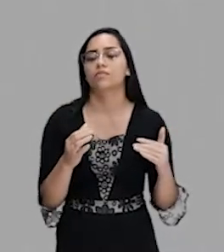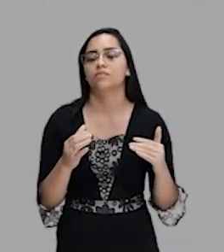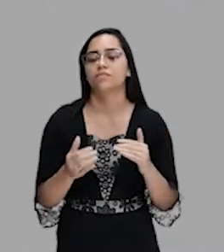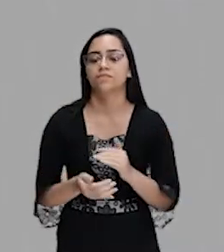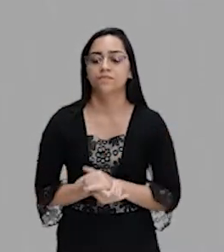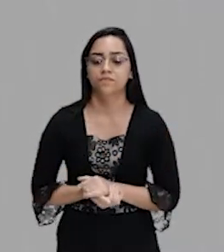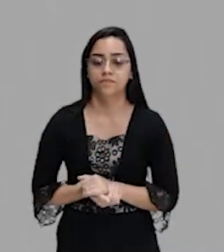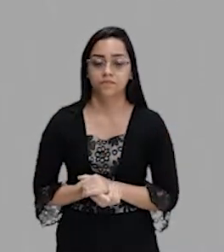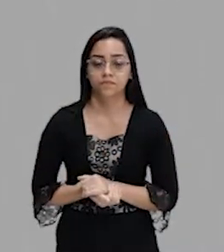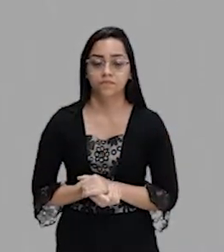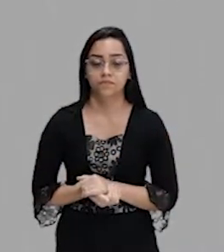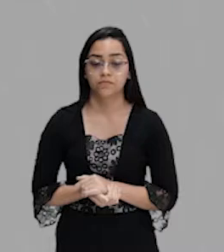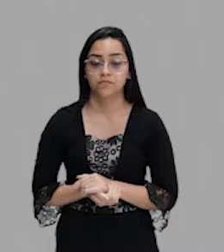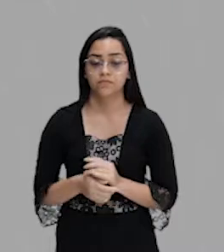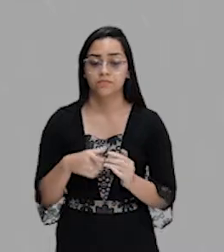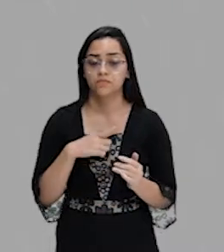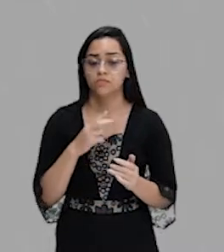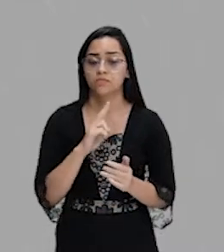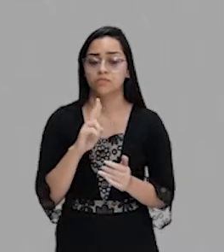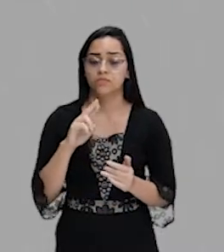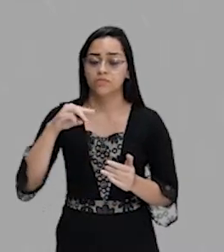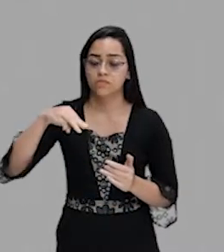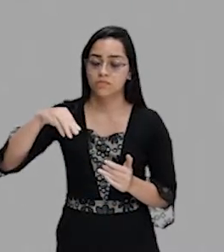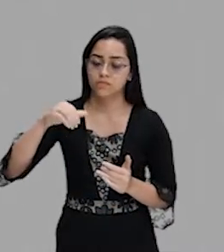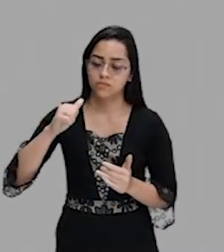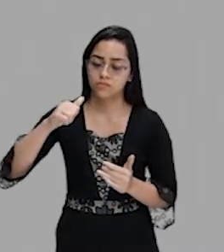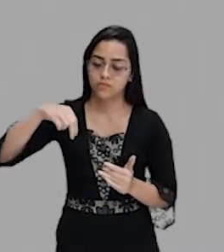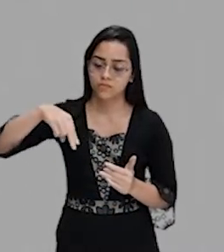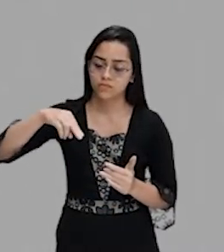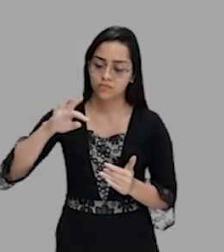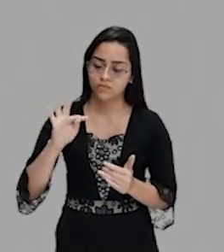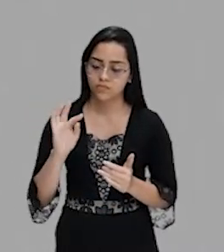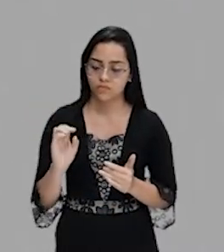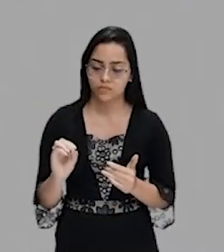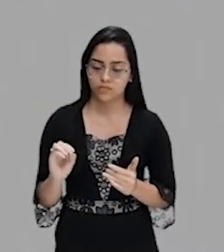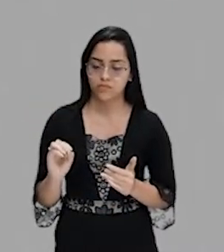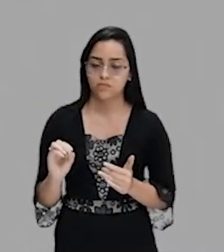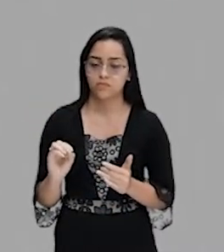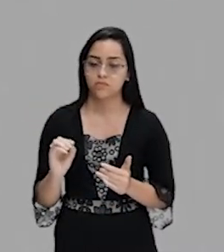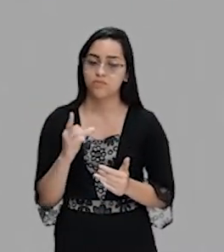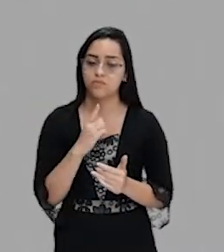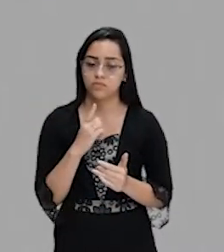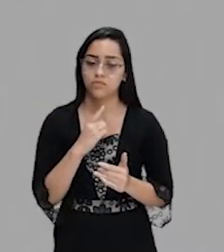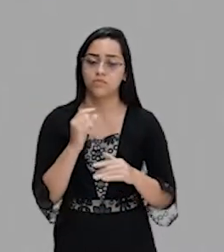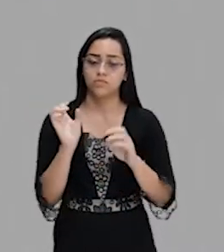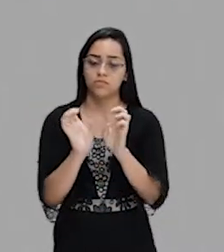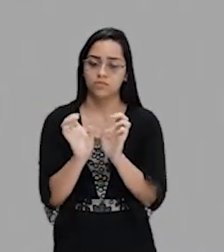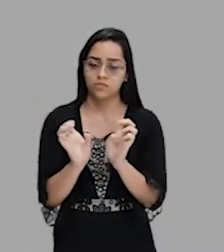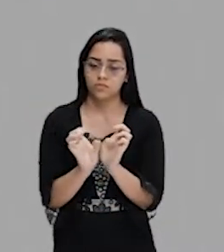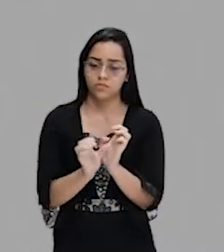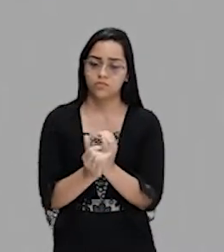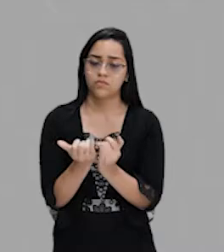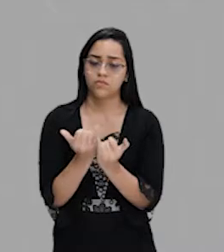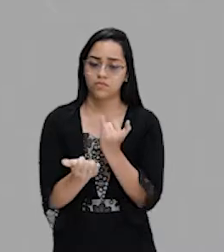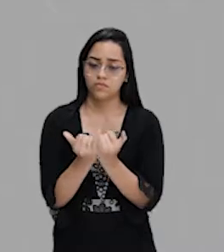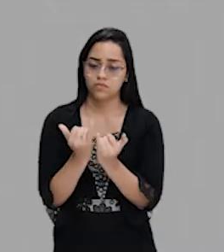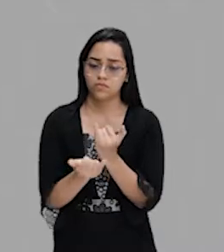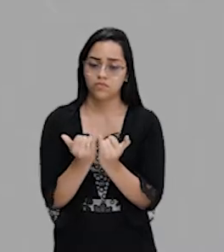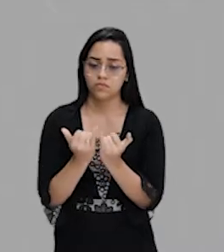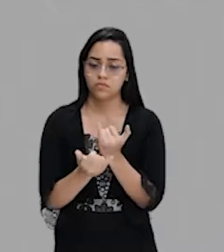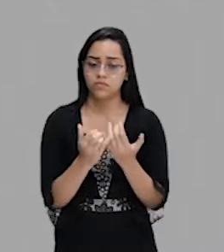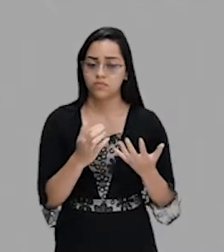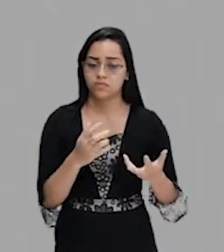fusão, certo? O que nós chamamos aqui de manto também, né? Ok? Então tem uma estrutura bem parecida com a da Terra, né?